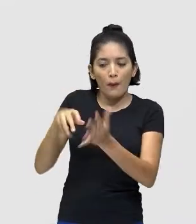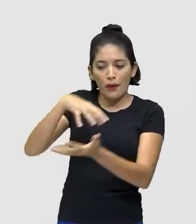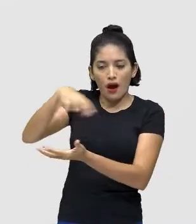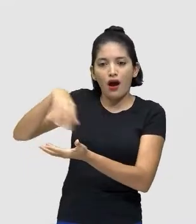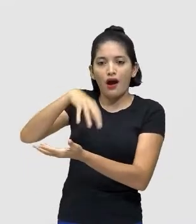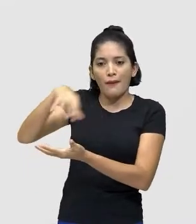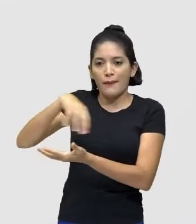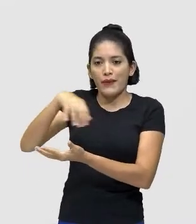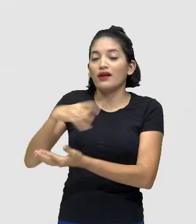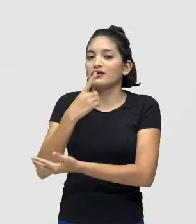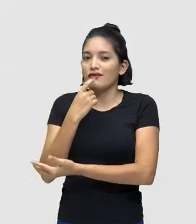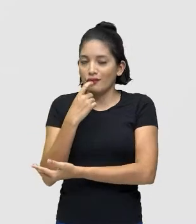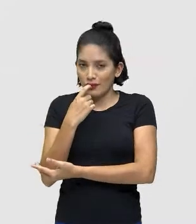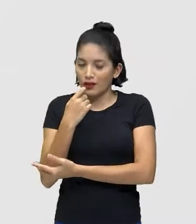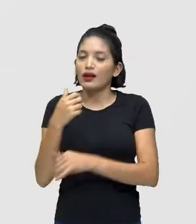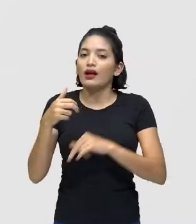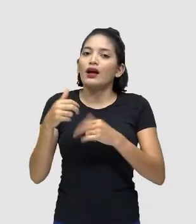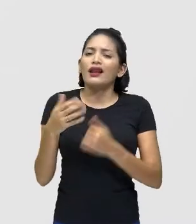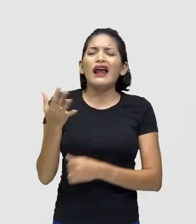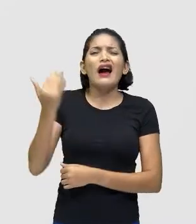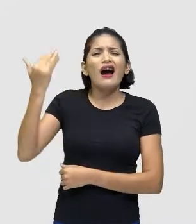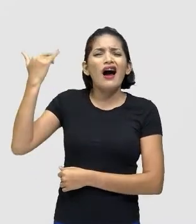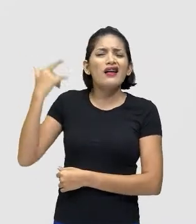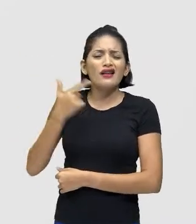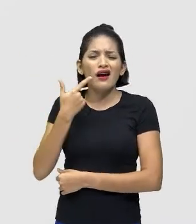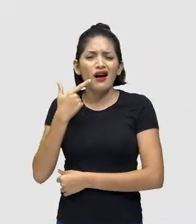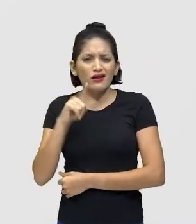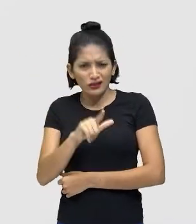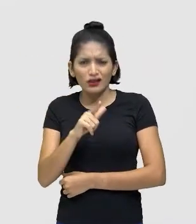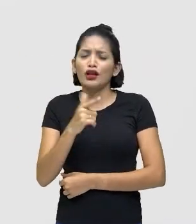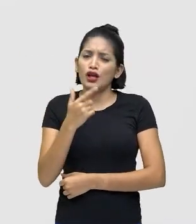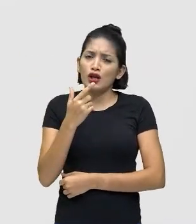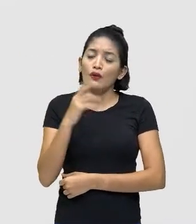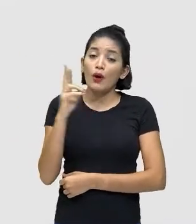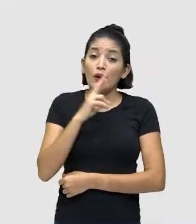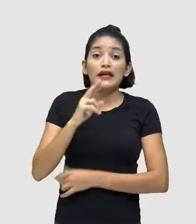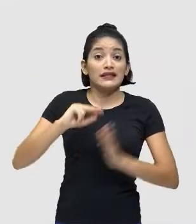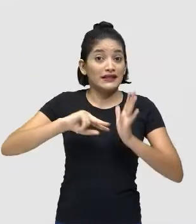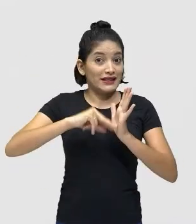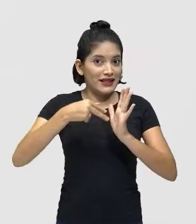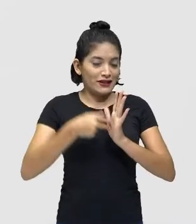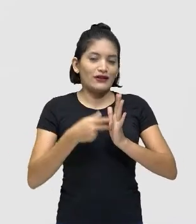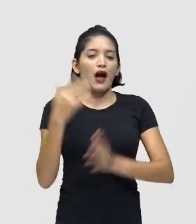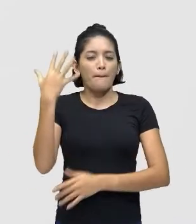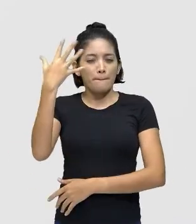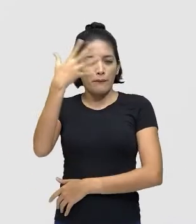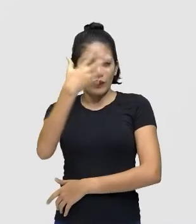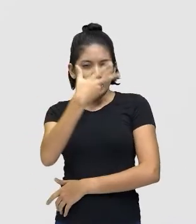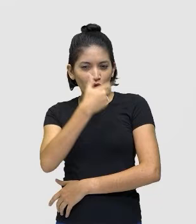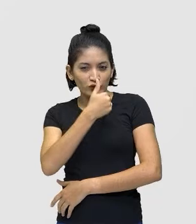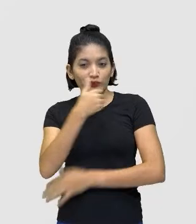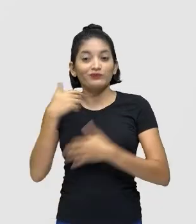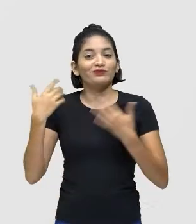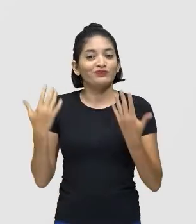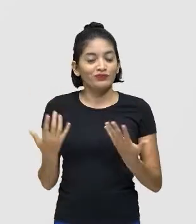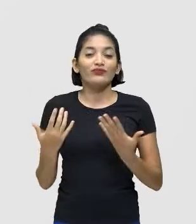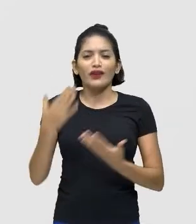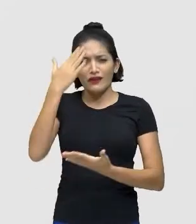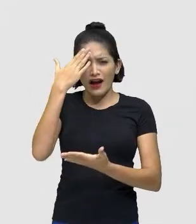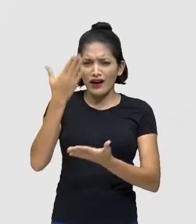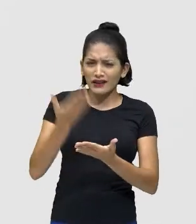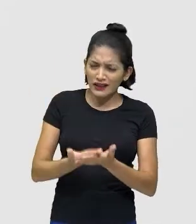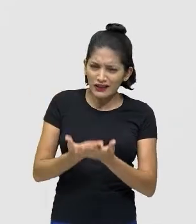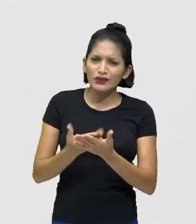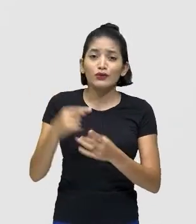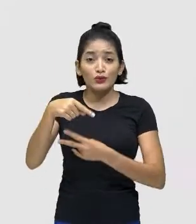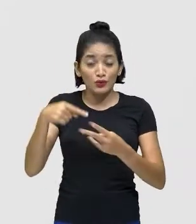Praça Vermelha vem do russo mais antigo, que significa bonita. Então eu tenho certeza que Ruth, Emanuel,